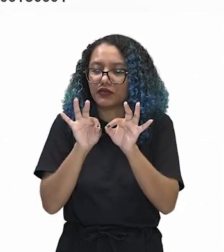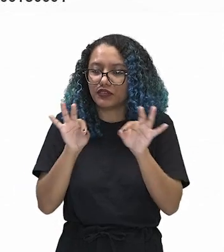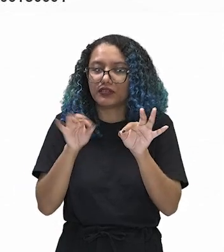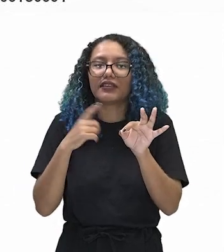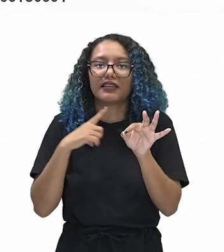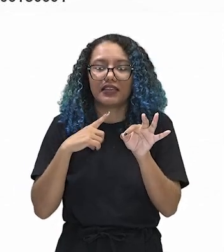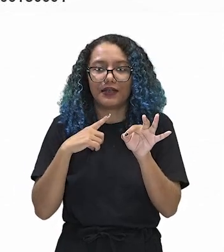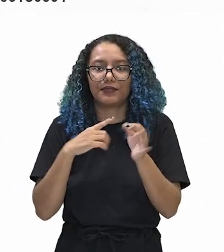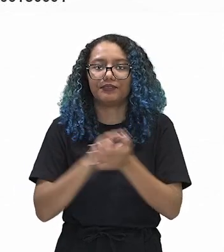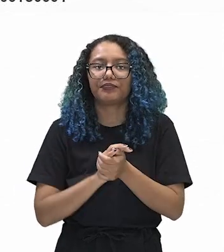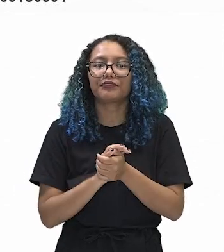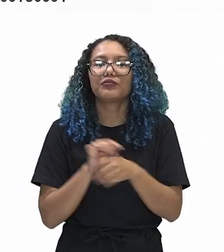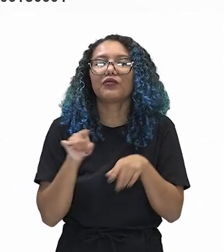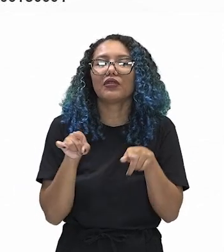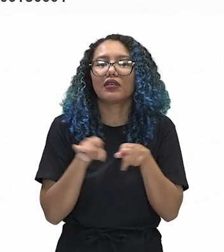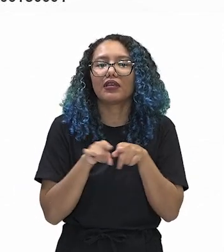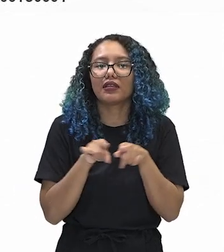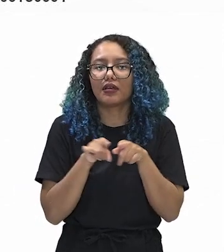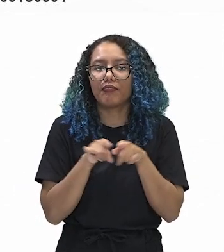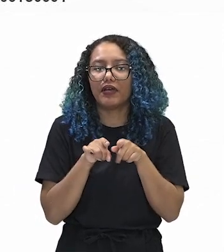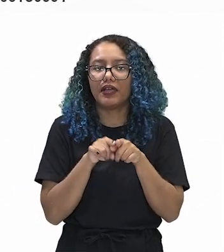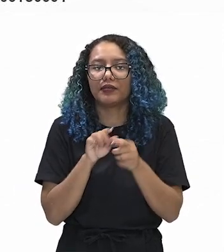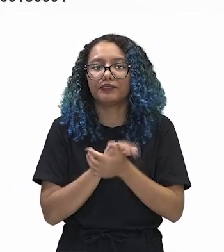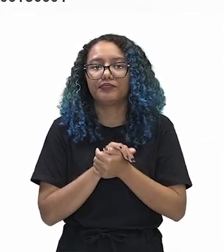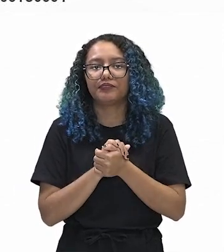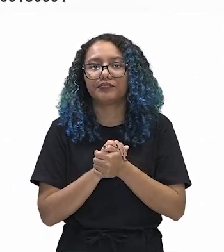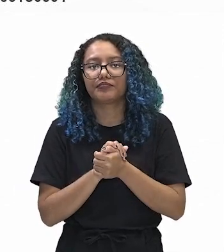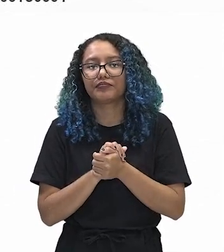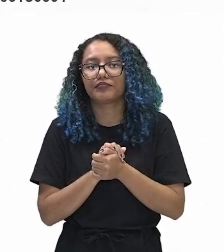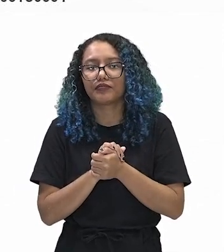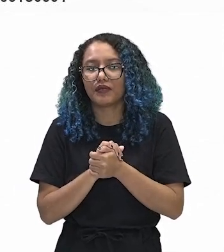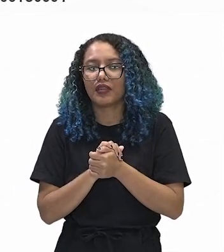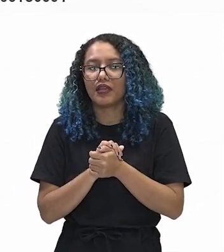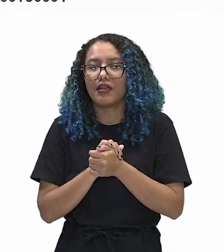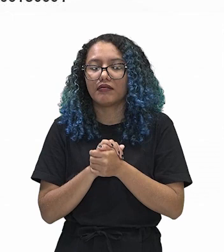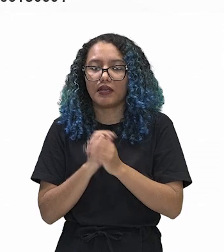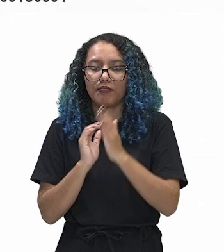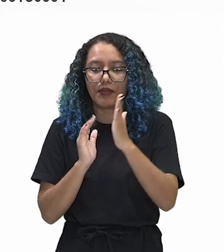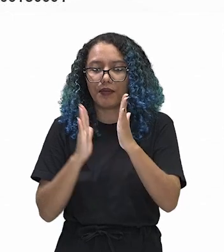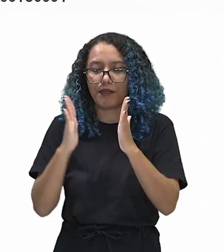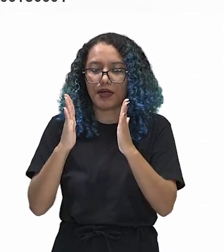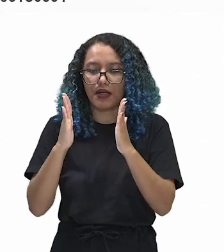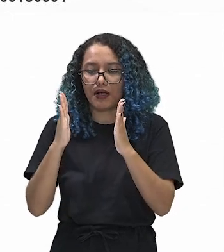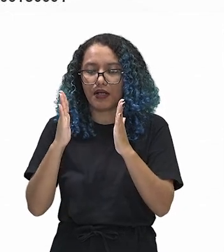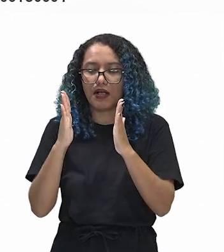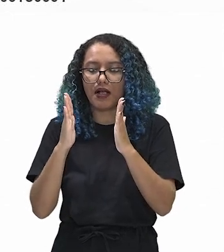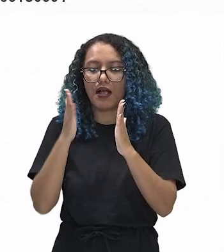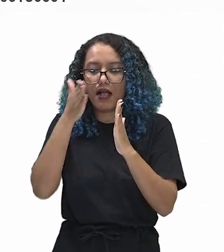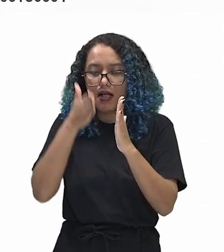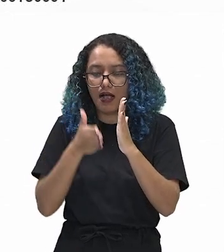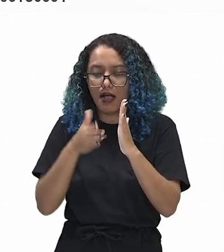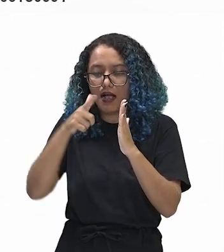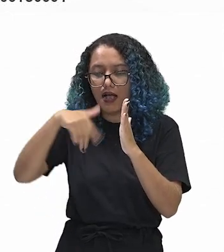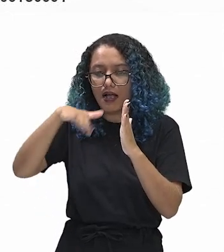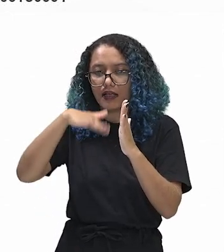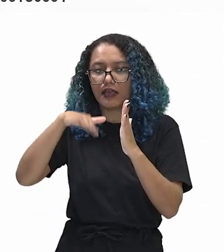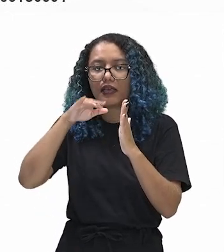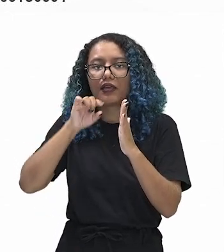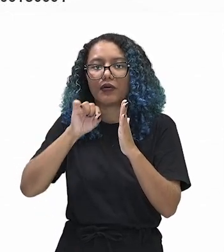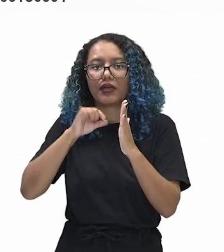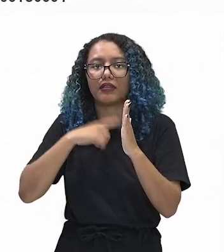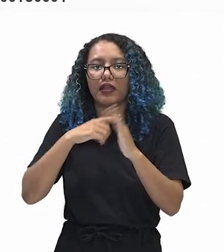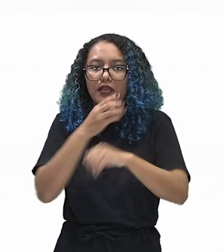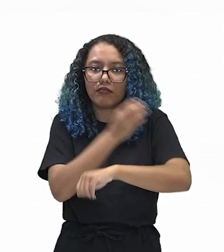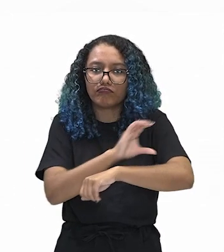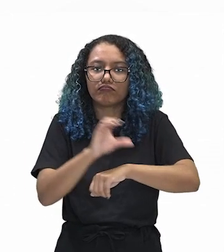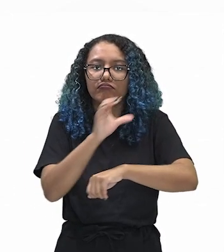uma corrente de baixa intensidade passa entre essas duas camadas quando a gente acaba pressionando. Olha